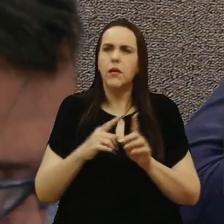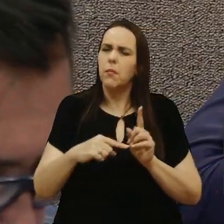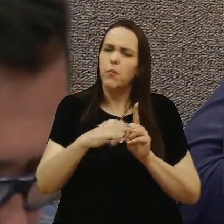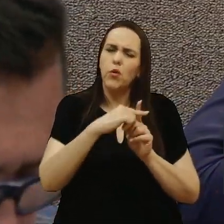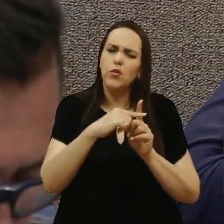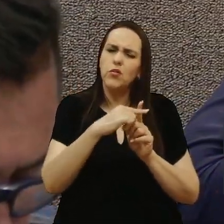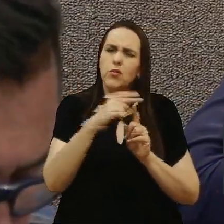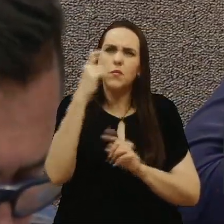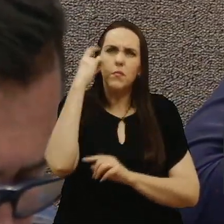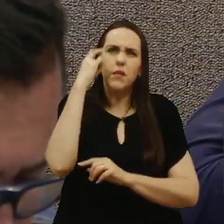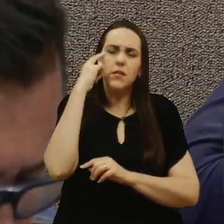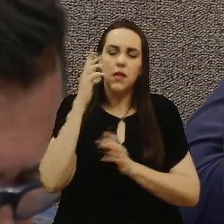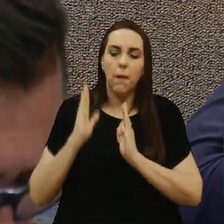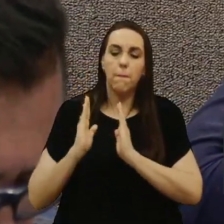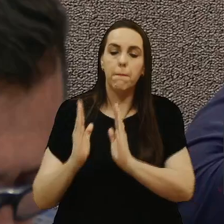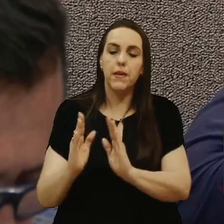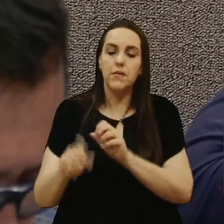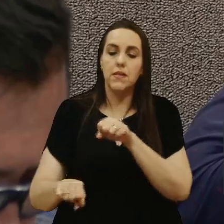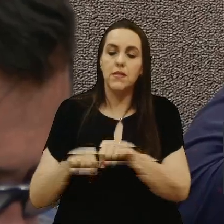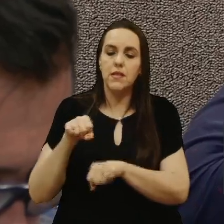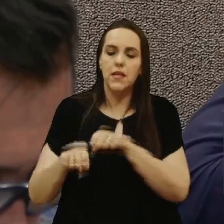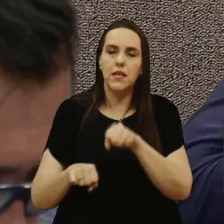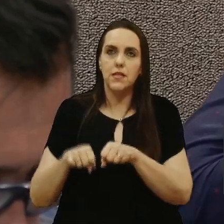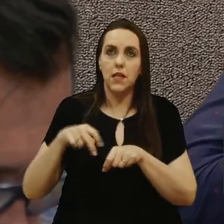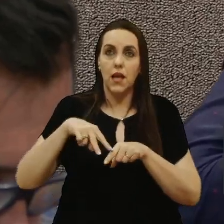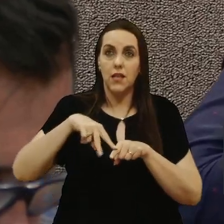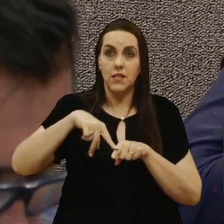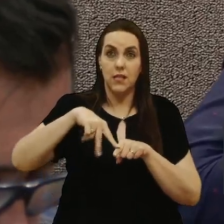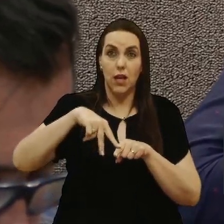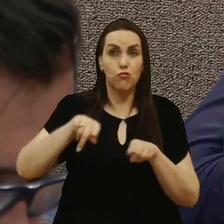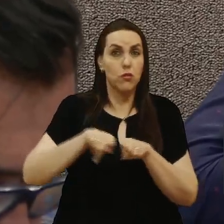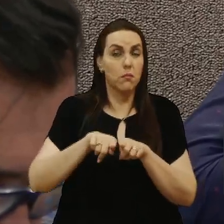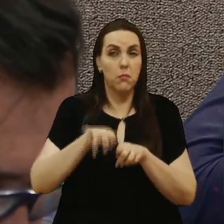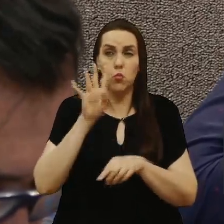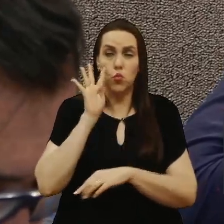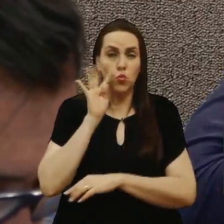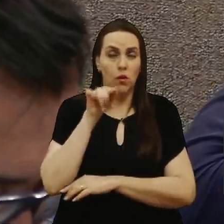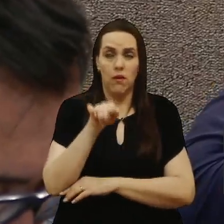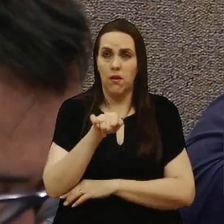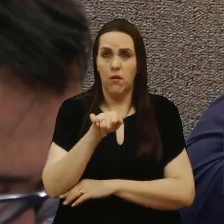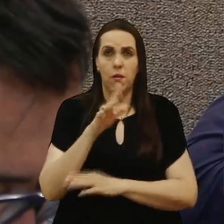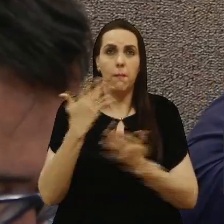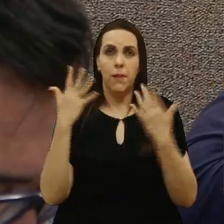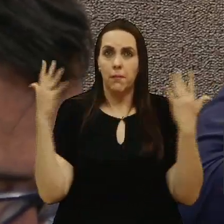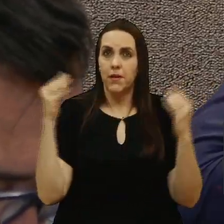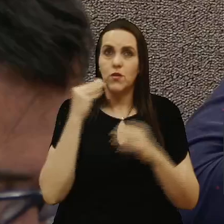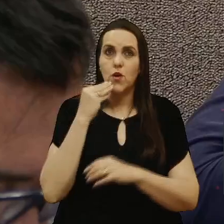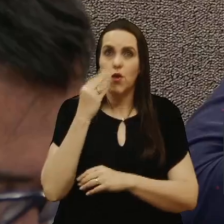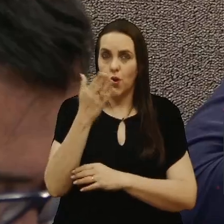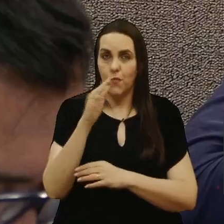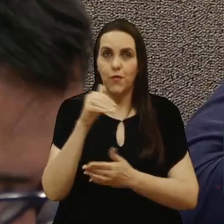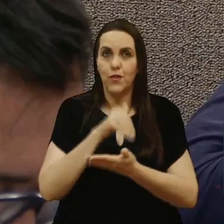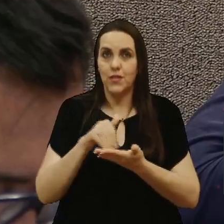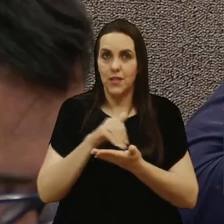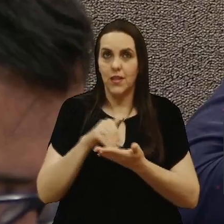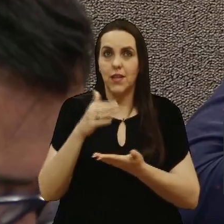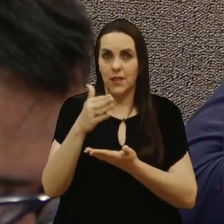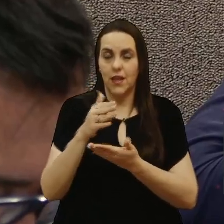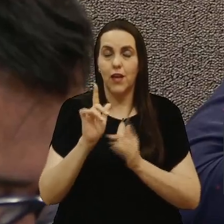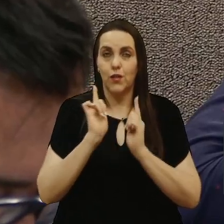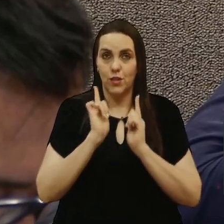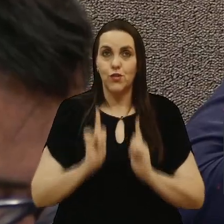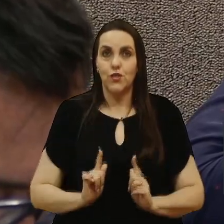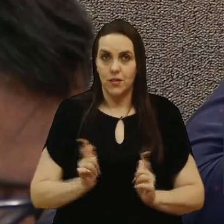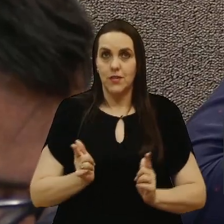de ciclismo e de skate. Muito legal. E parabenizar, por óbvio, o secretário de gestão,